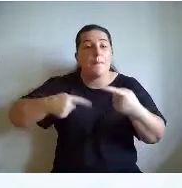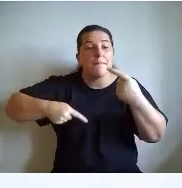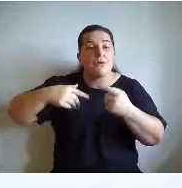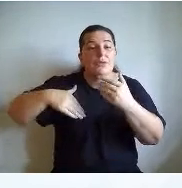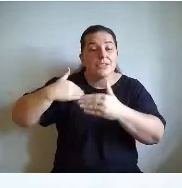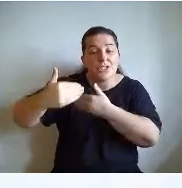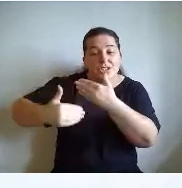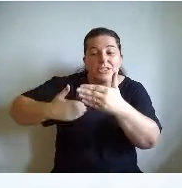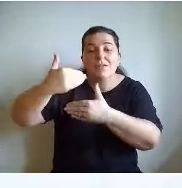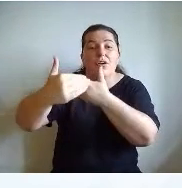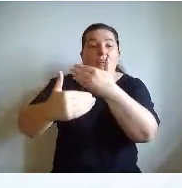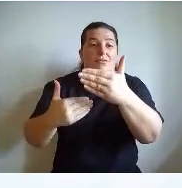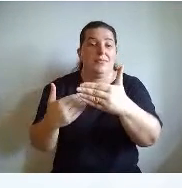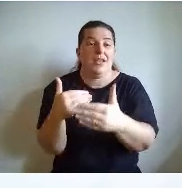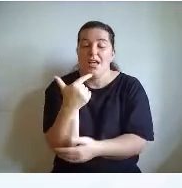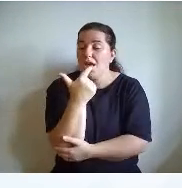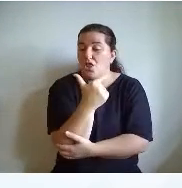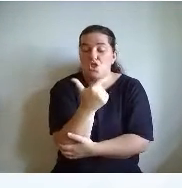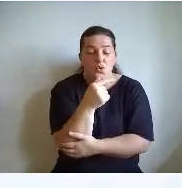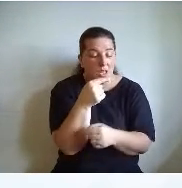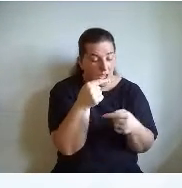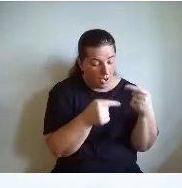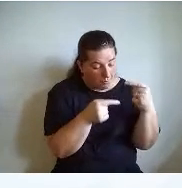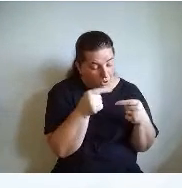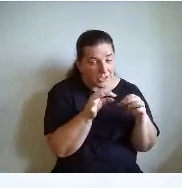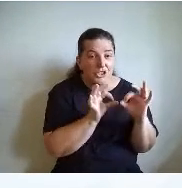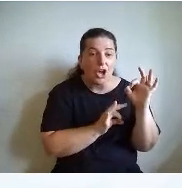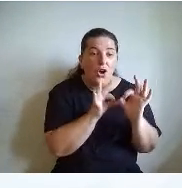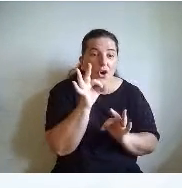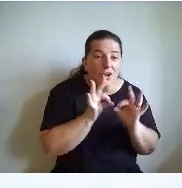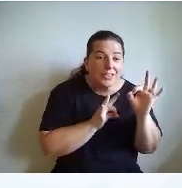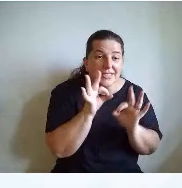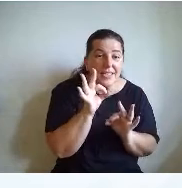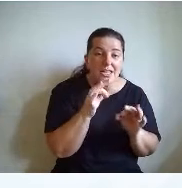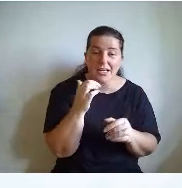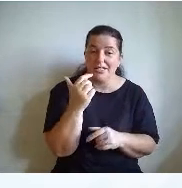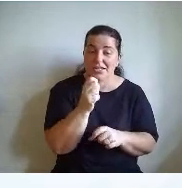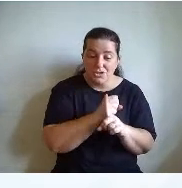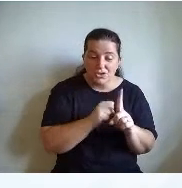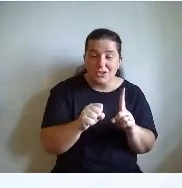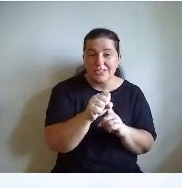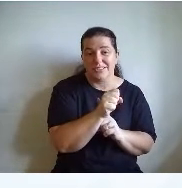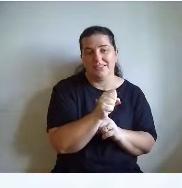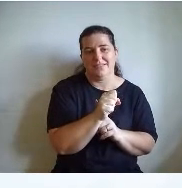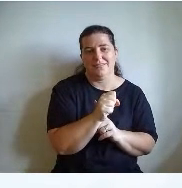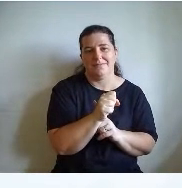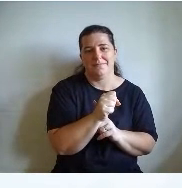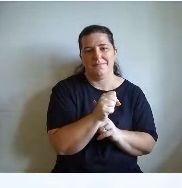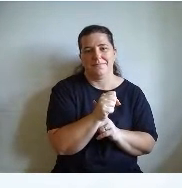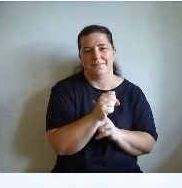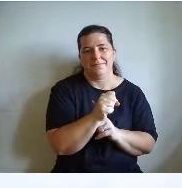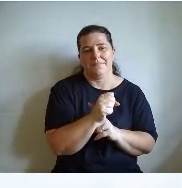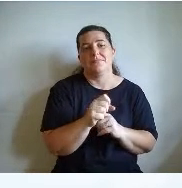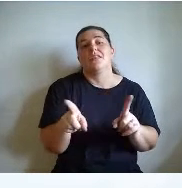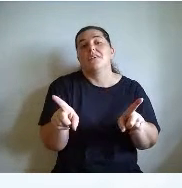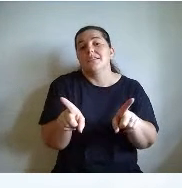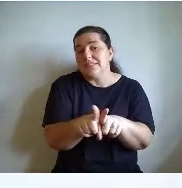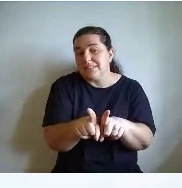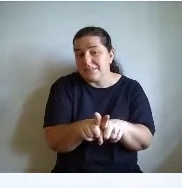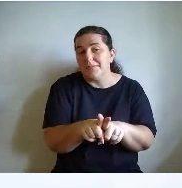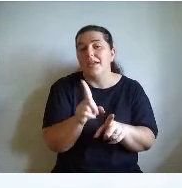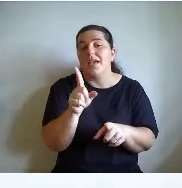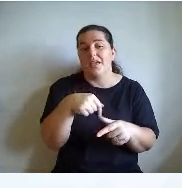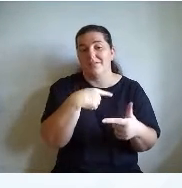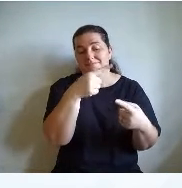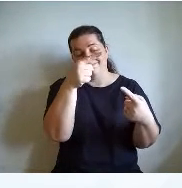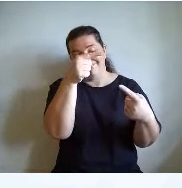uma política de organização social, né? E essa é uma das